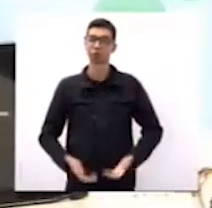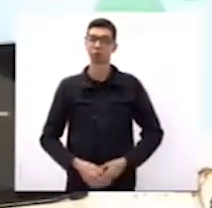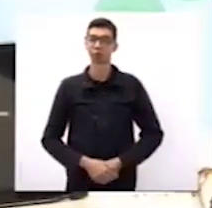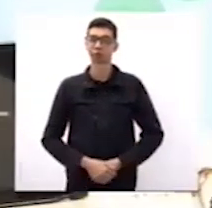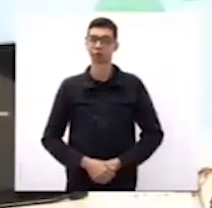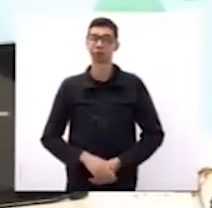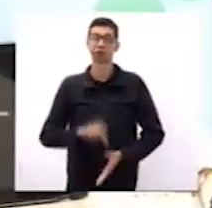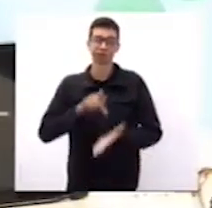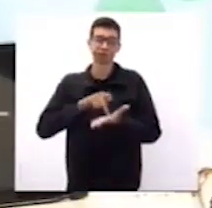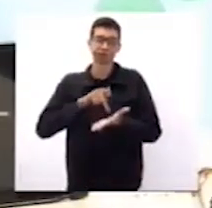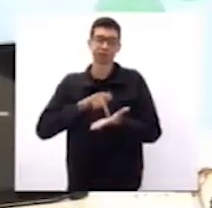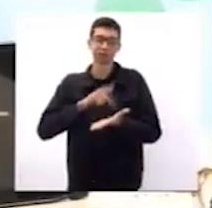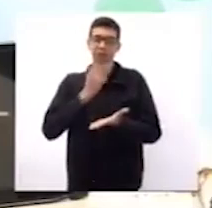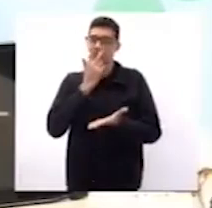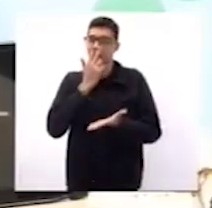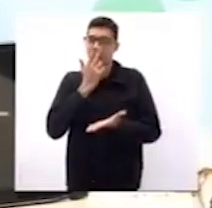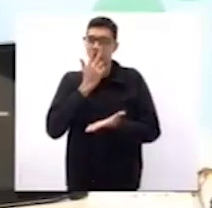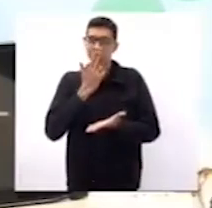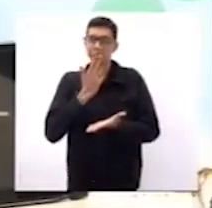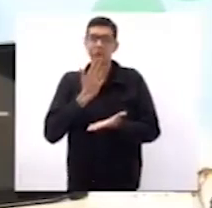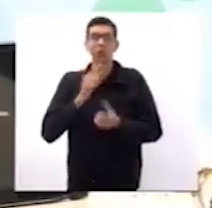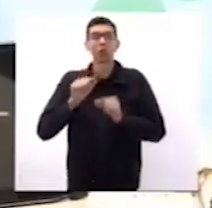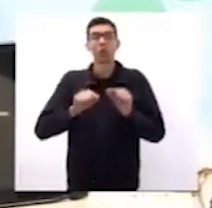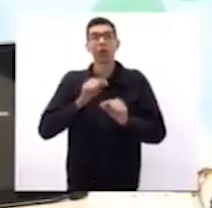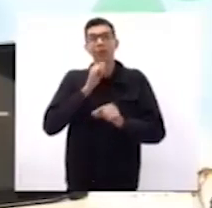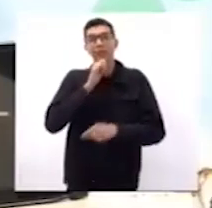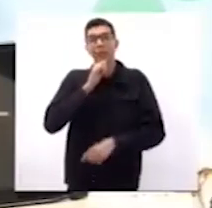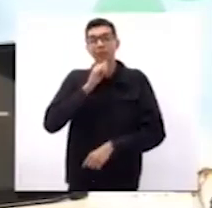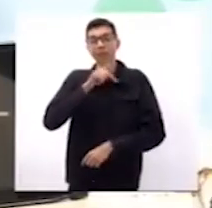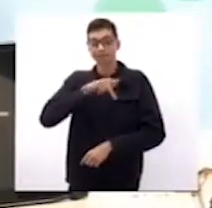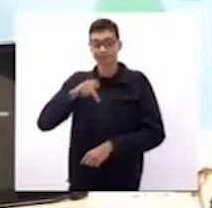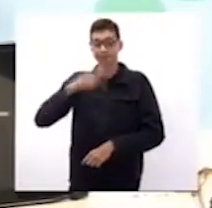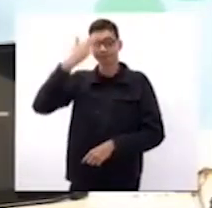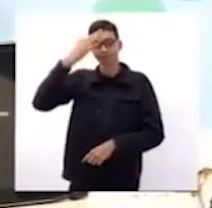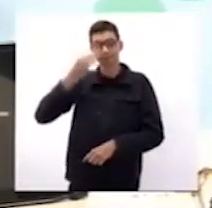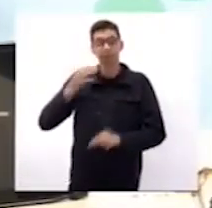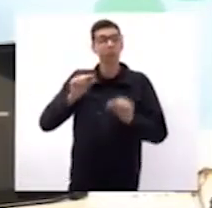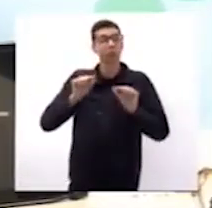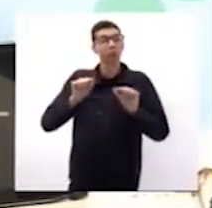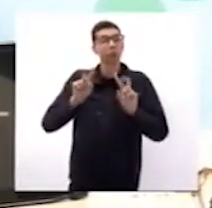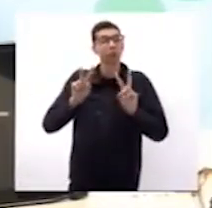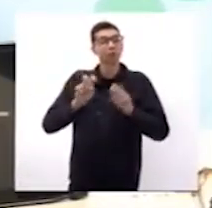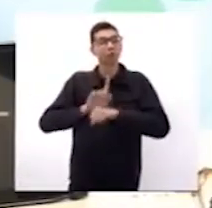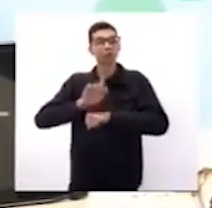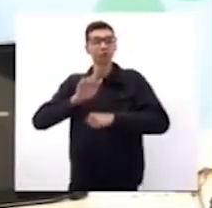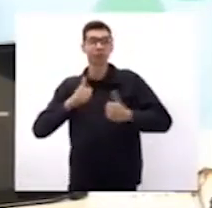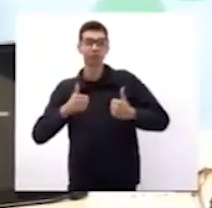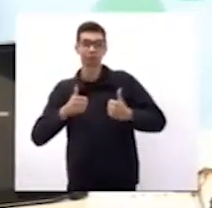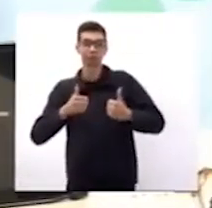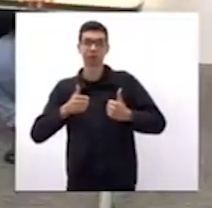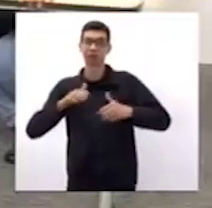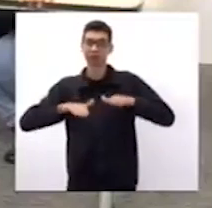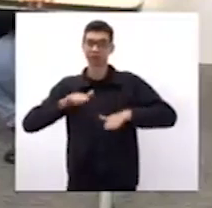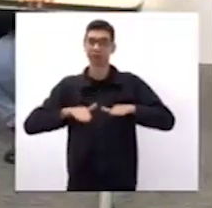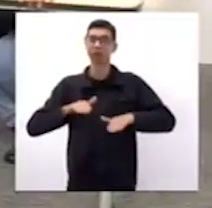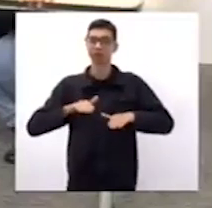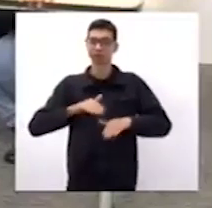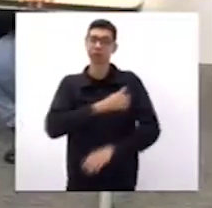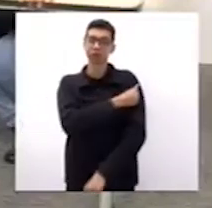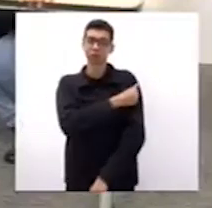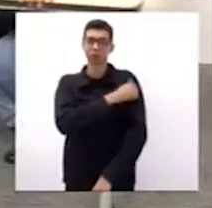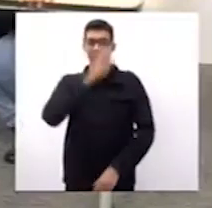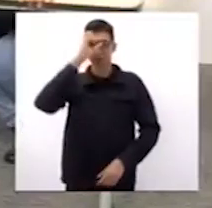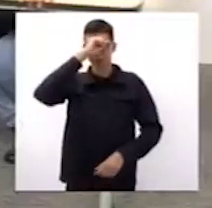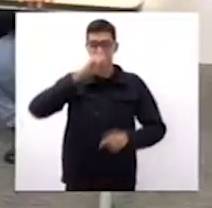docente também entende com uma gestão bem-sucedida, né? Às vezes os alunos aprenderam, mas também pode ser que ocorre que os alunos